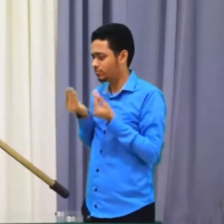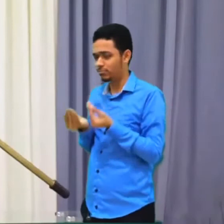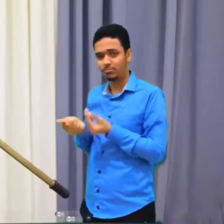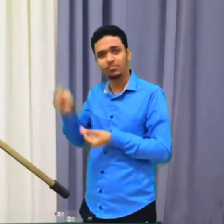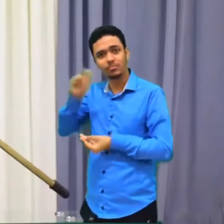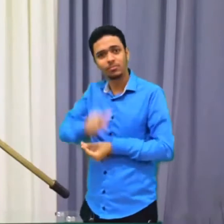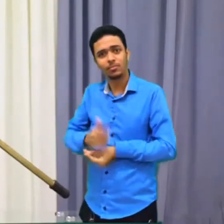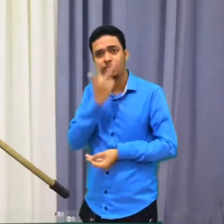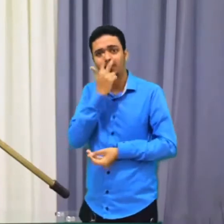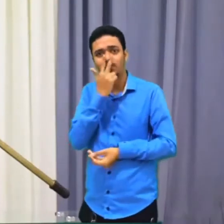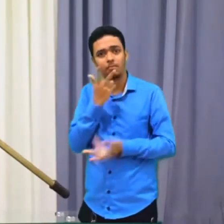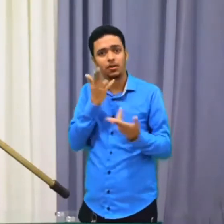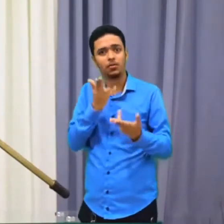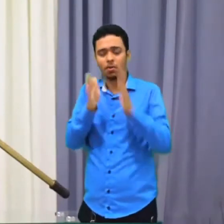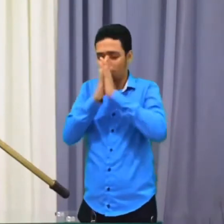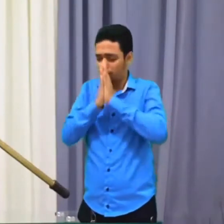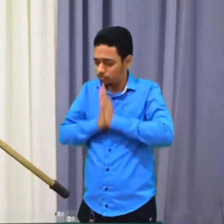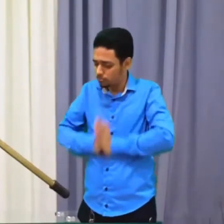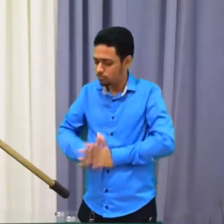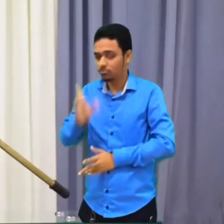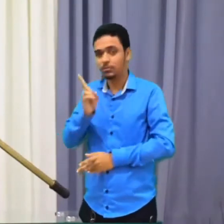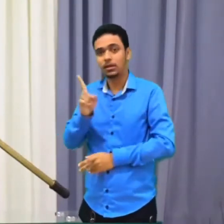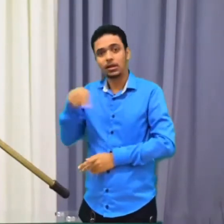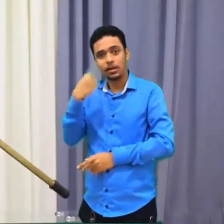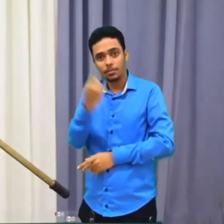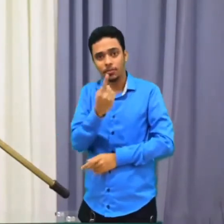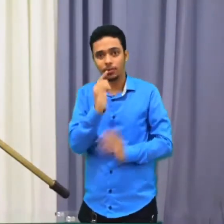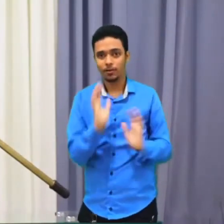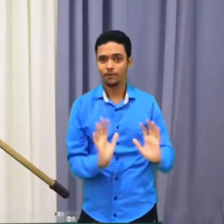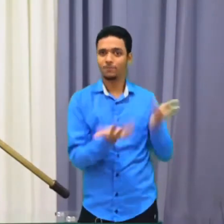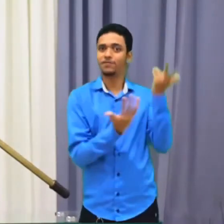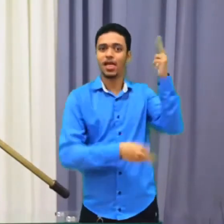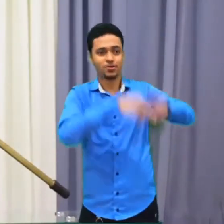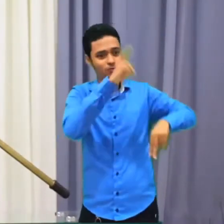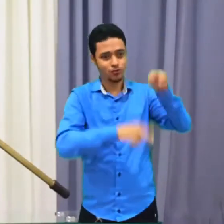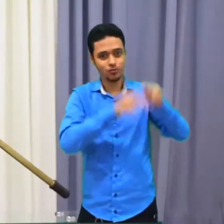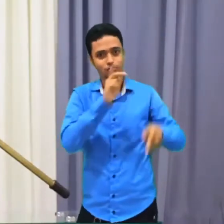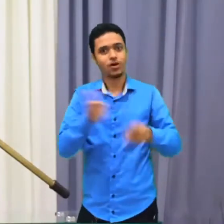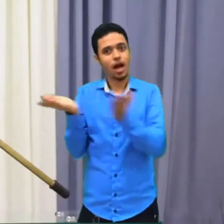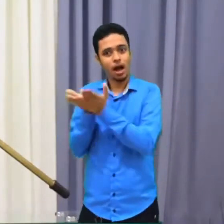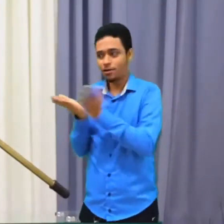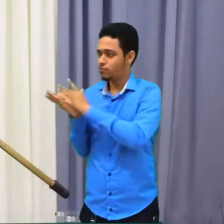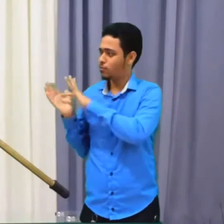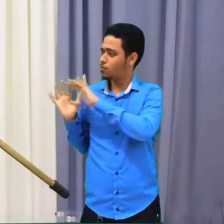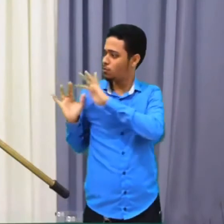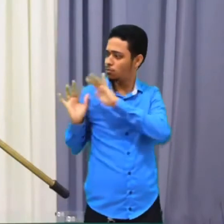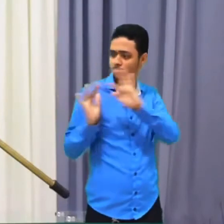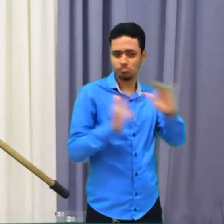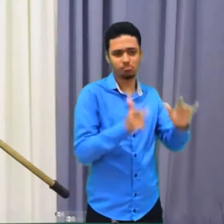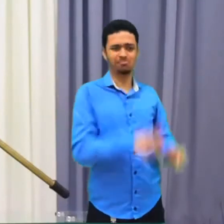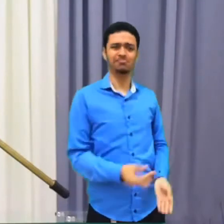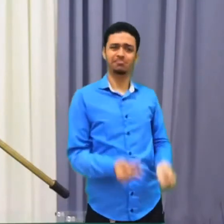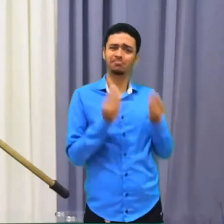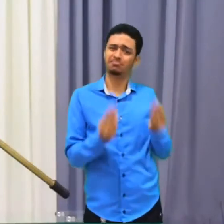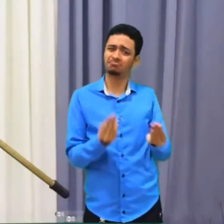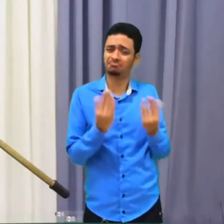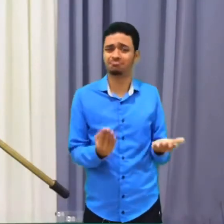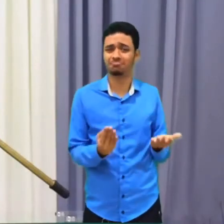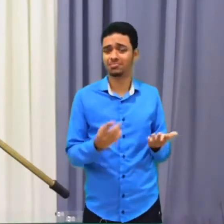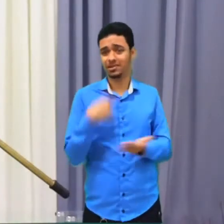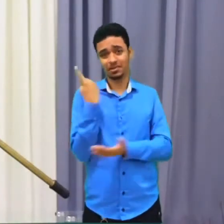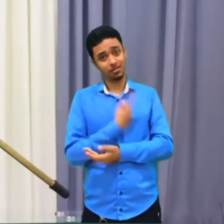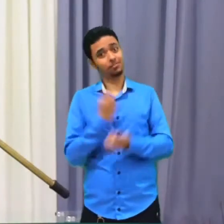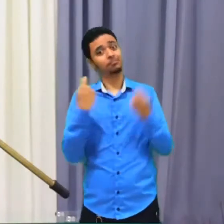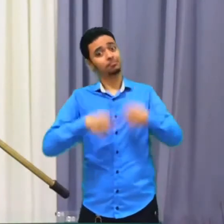novamente como se estivessem adorando o Senhor. Vêm as festas juninas e levam-os embora. Amados, nós